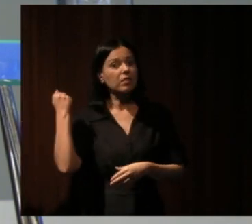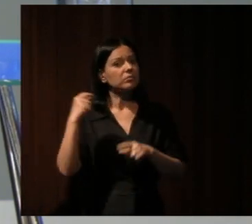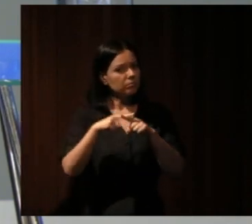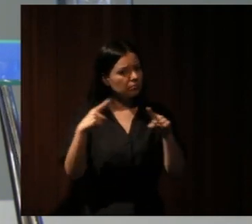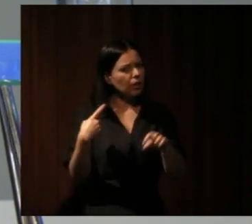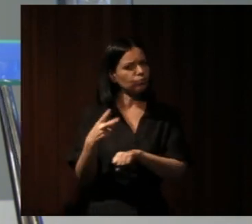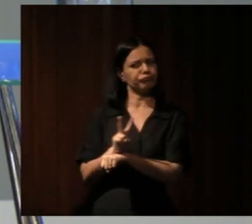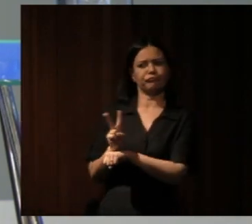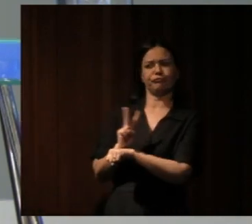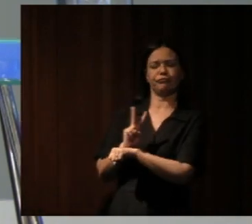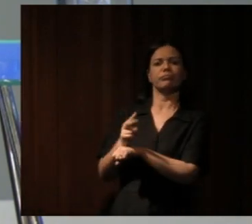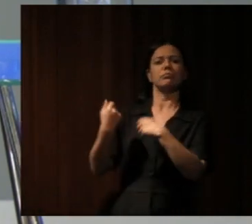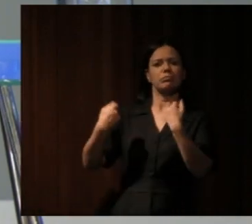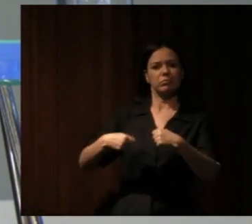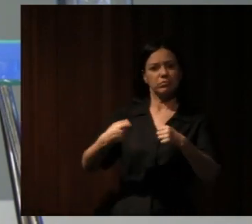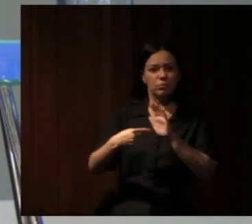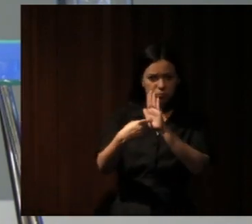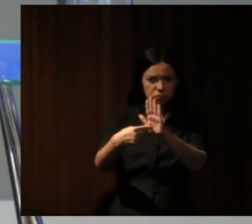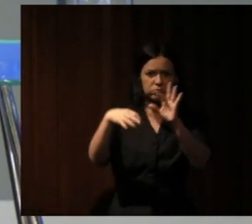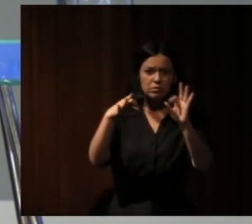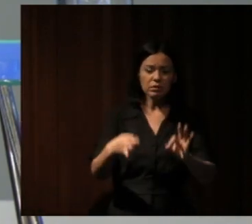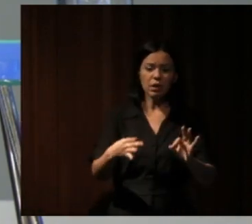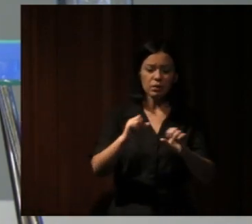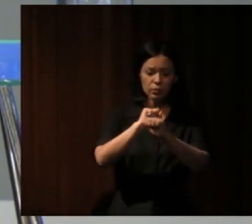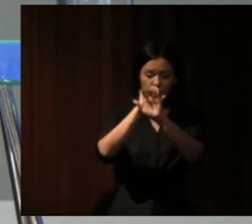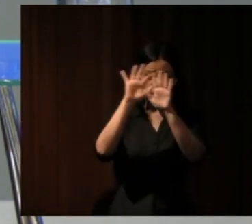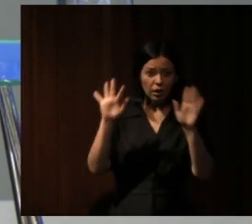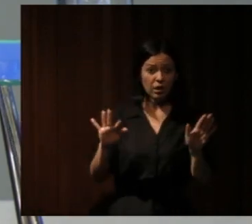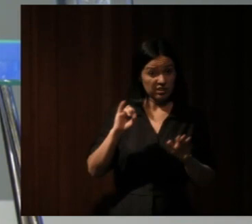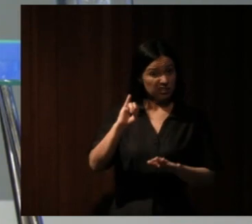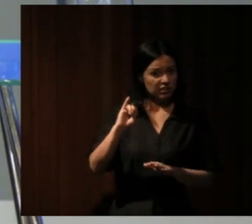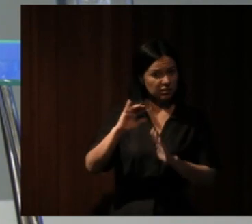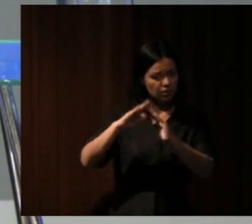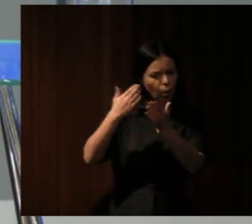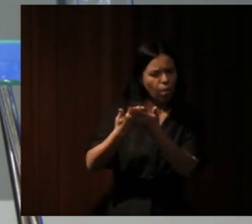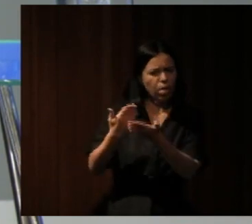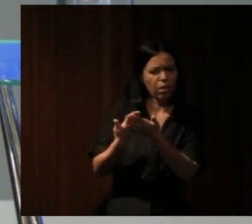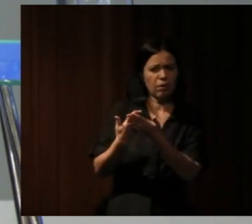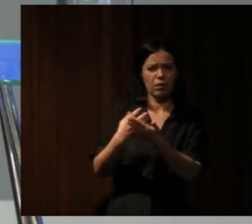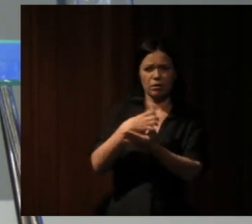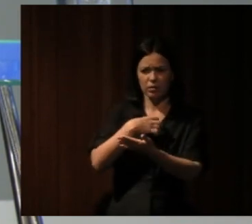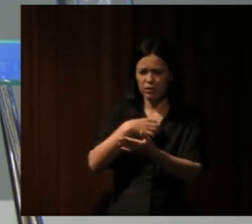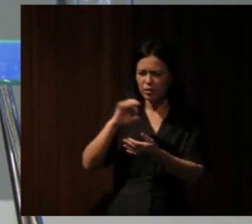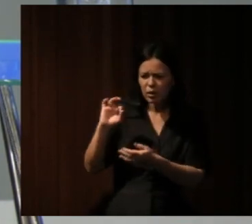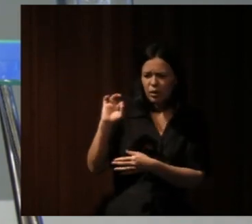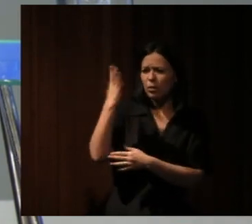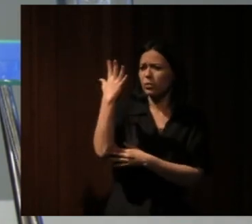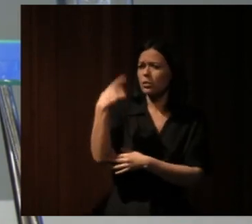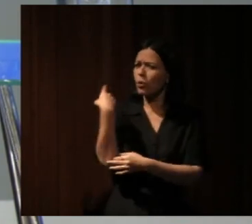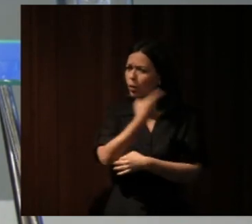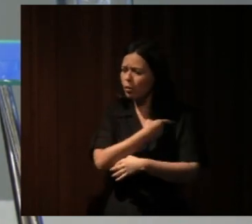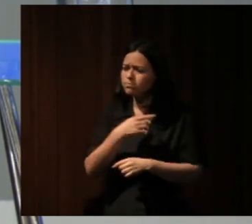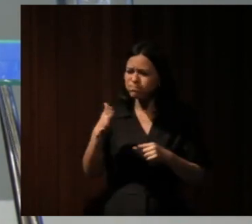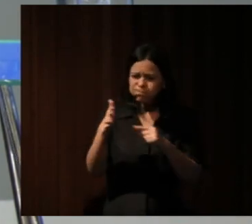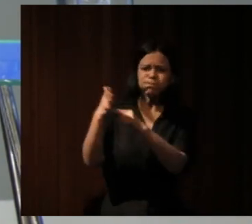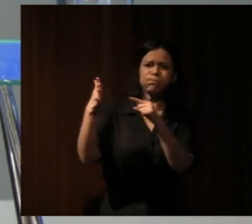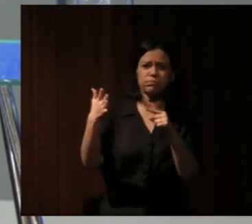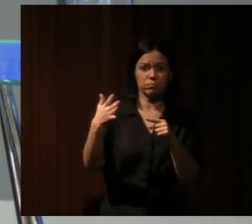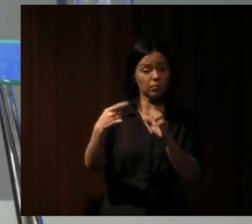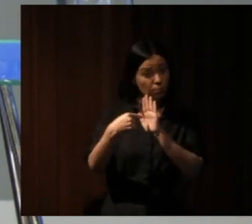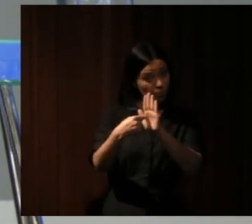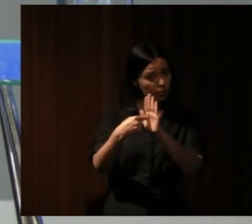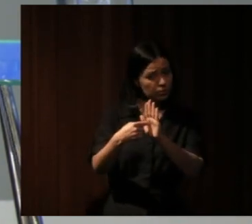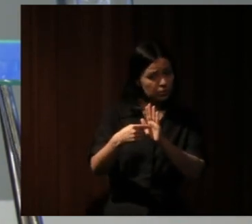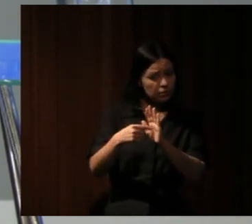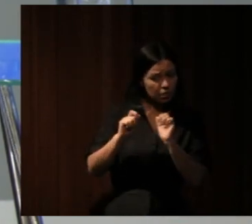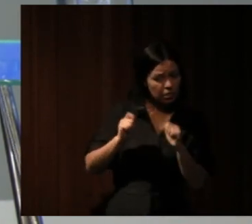assim tem esses mecanismos de logo que acontecem os ataques vamos aprimorar mecanismos de filtro de denúncias entender tão